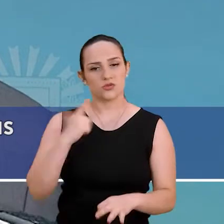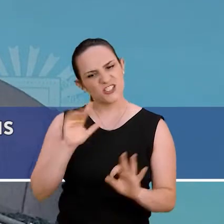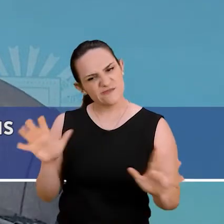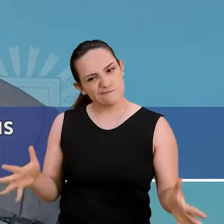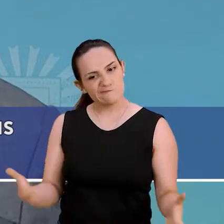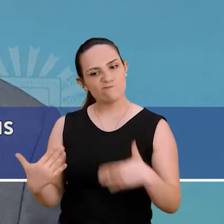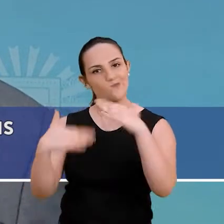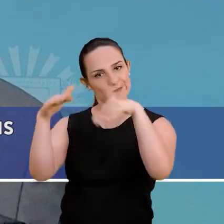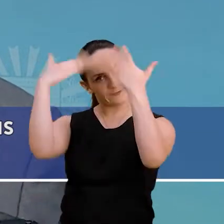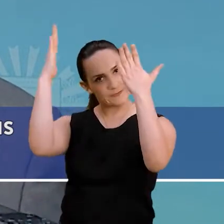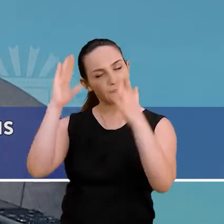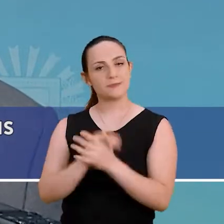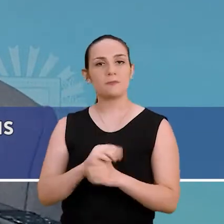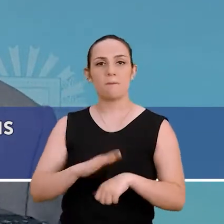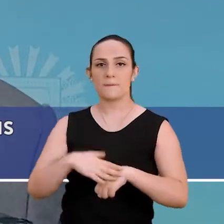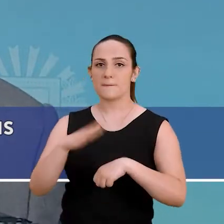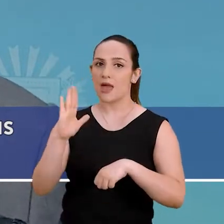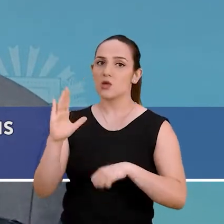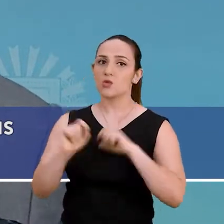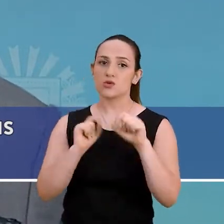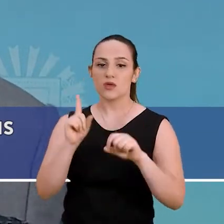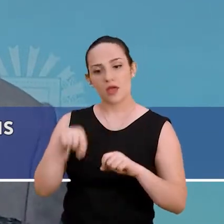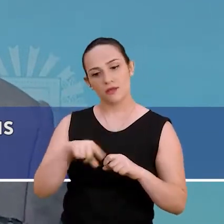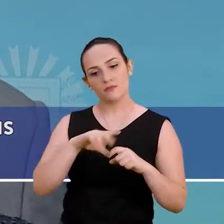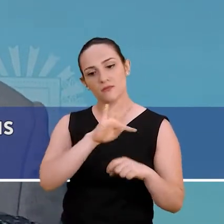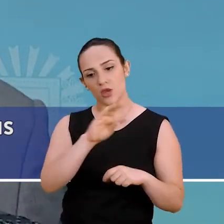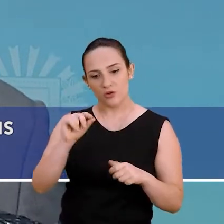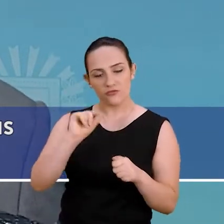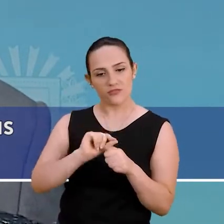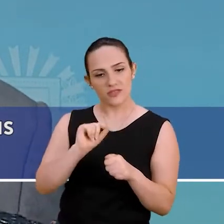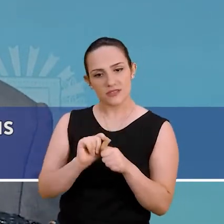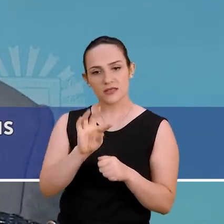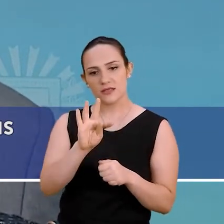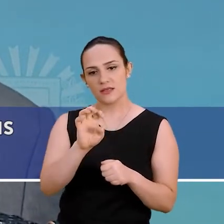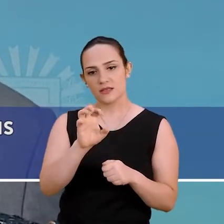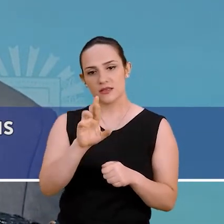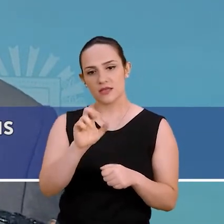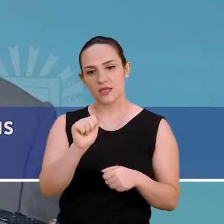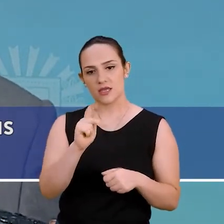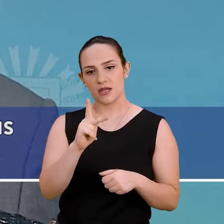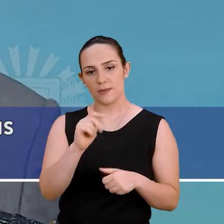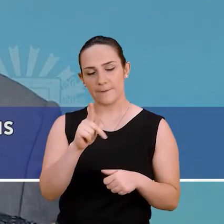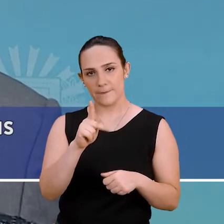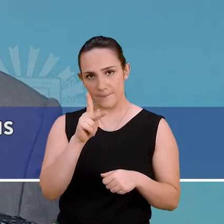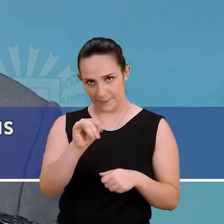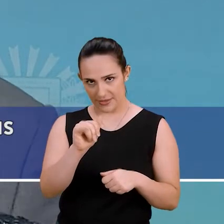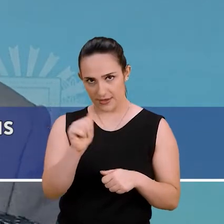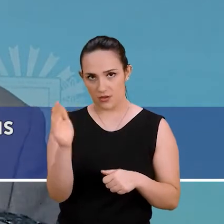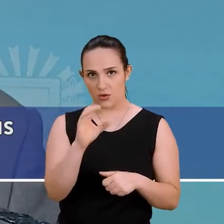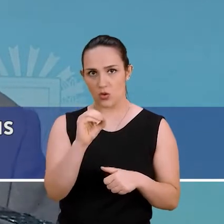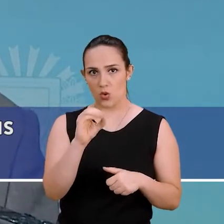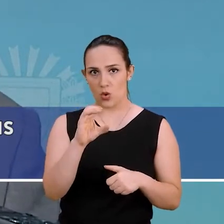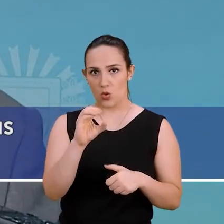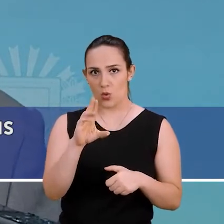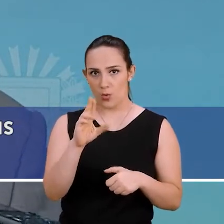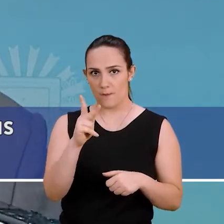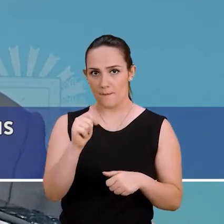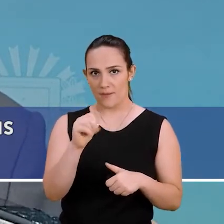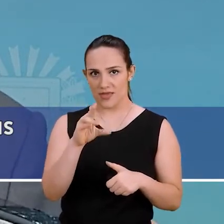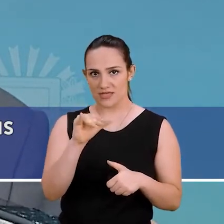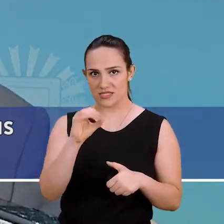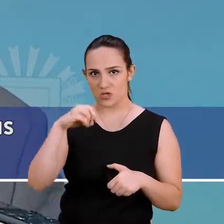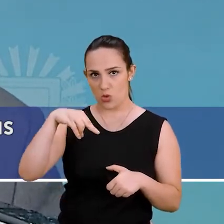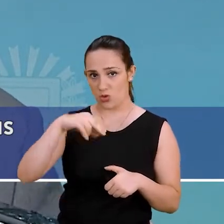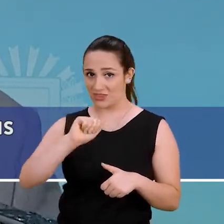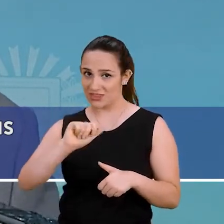ocupacional, para a gente alavancar o fazer da terapia ocupacional, né, estimular a produção científica no nosso